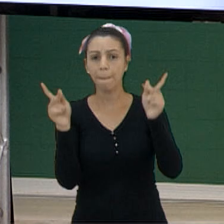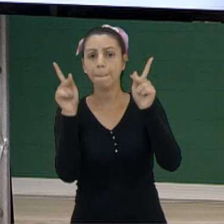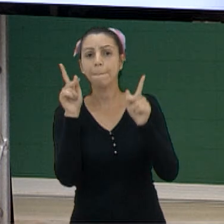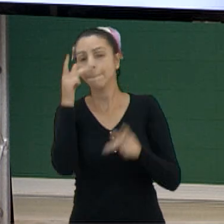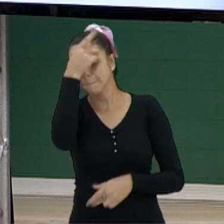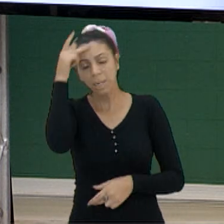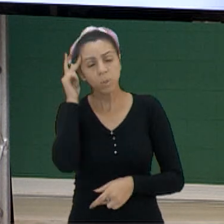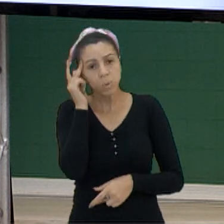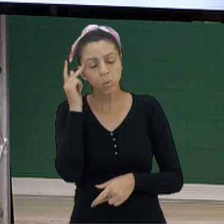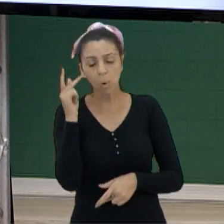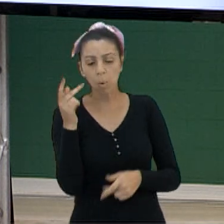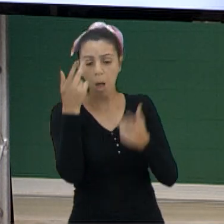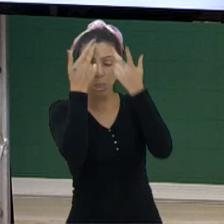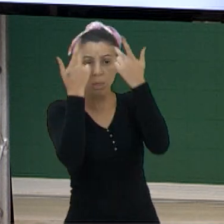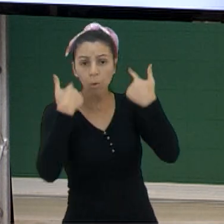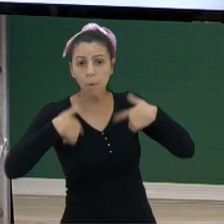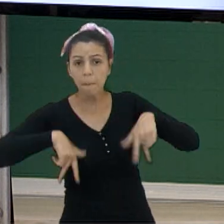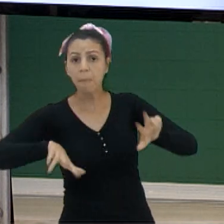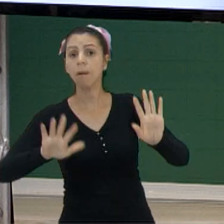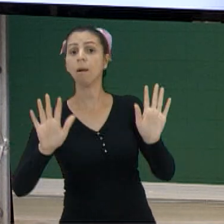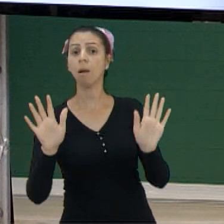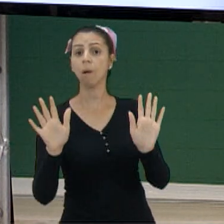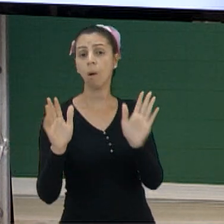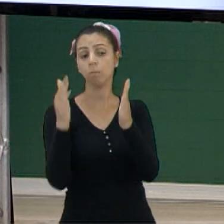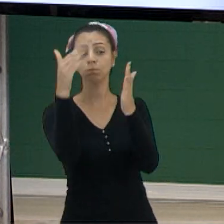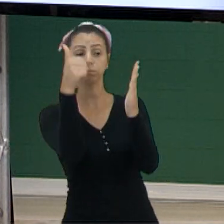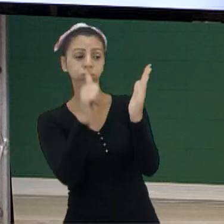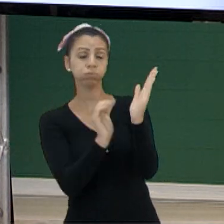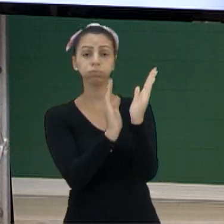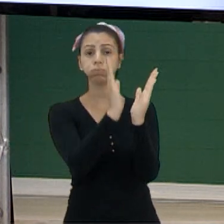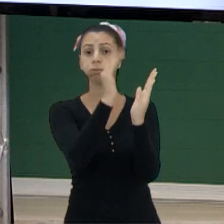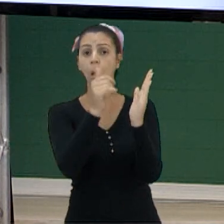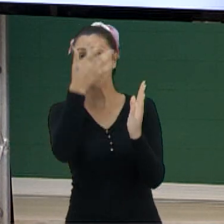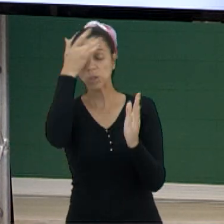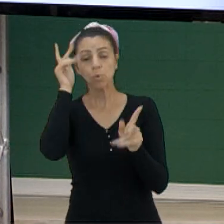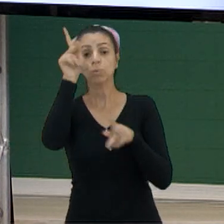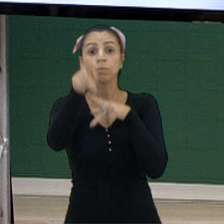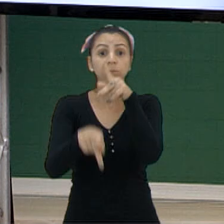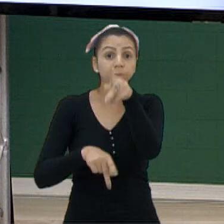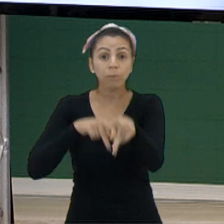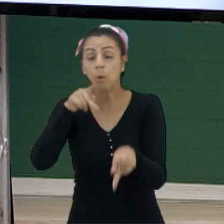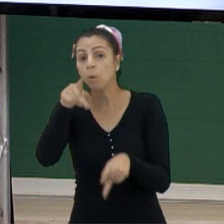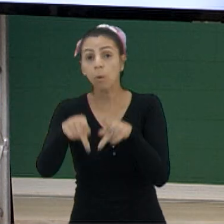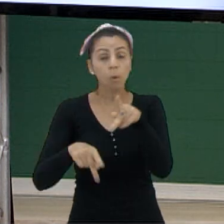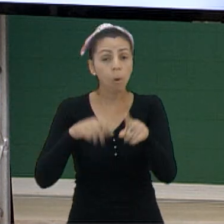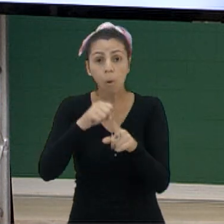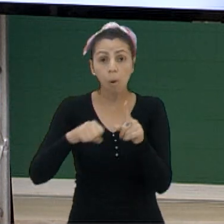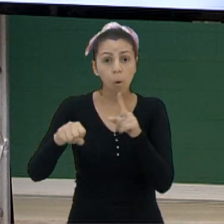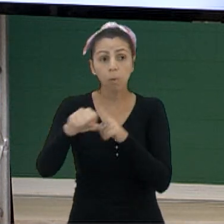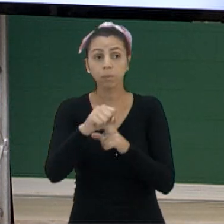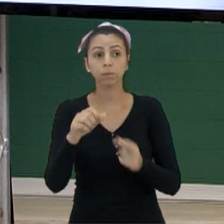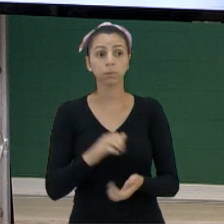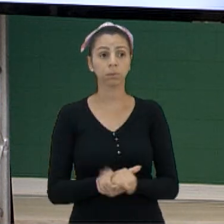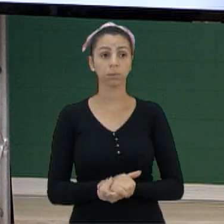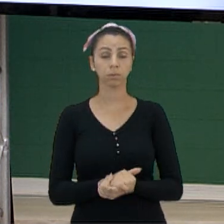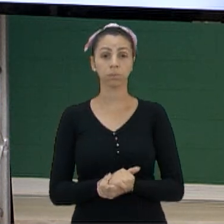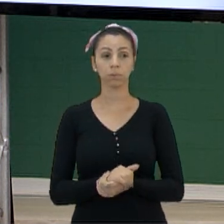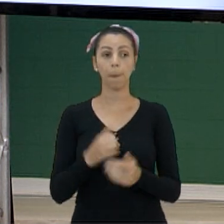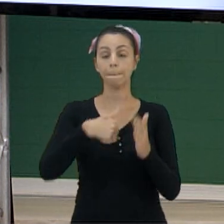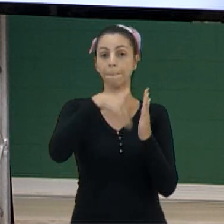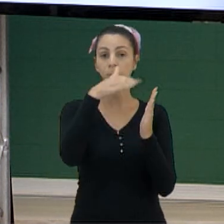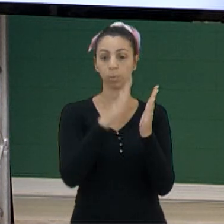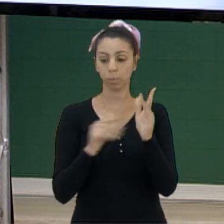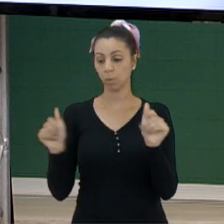modelos diretamente ali, né? Retratar pessoas do povo, coisa que não se fazia isso no Renascimento.